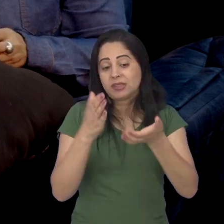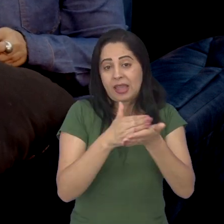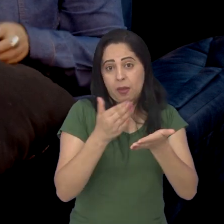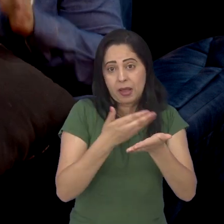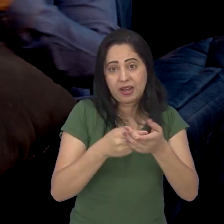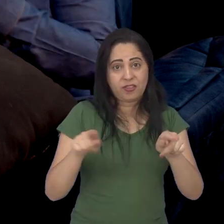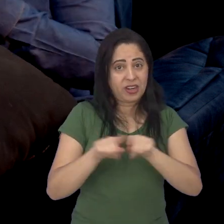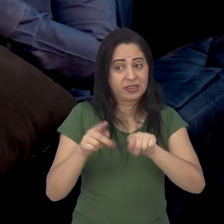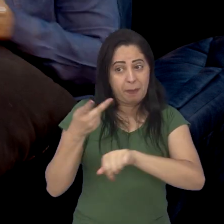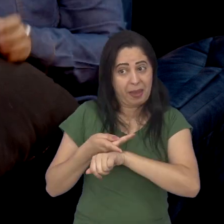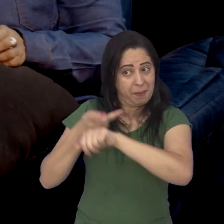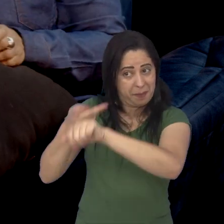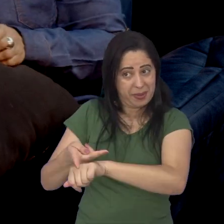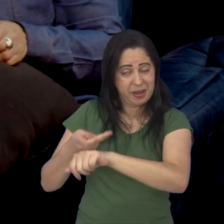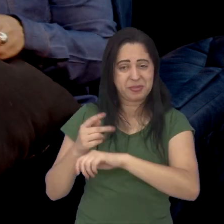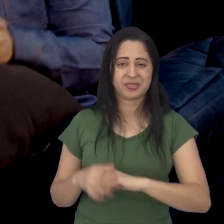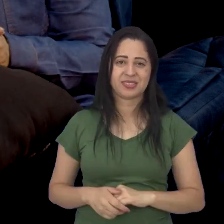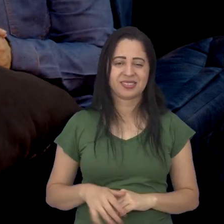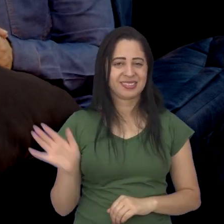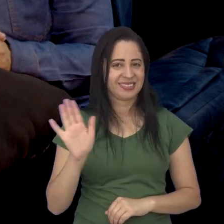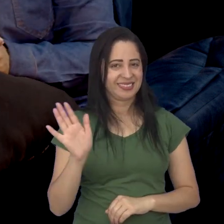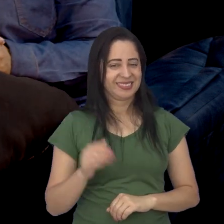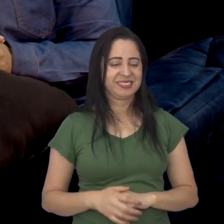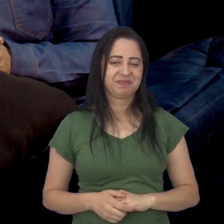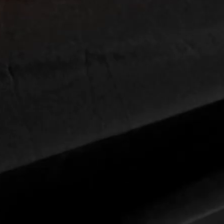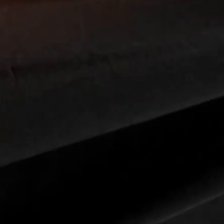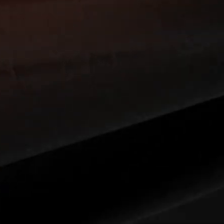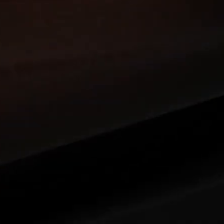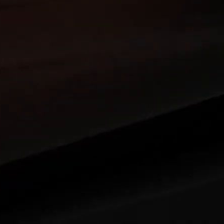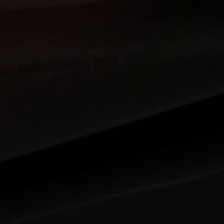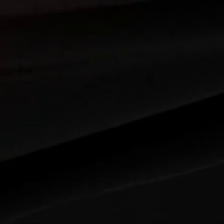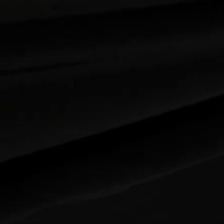e os prêmios que a Fernanda ganhou. Até já já.